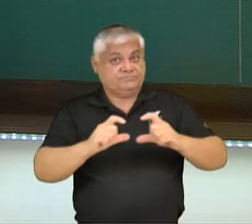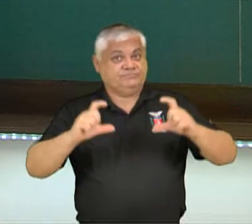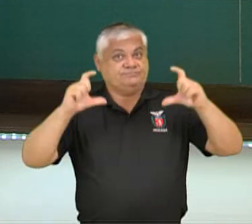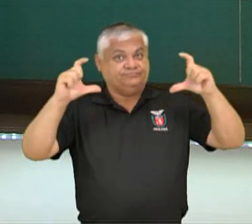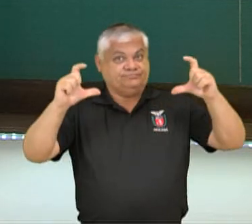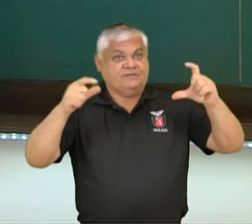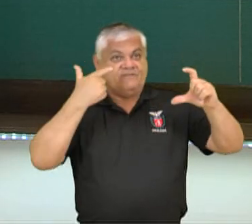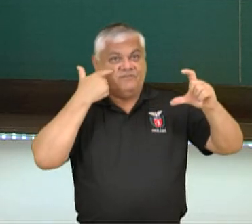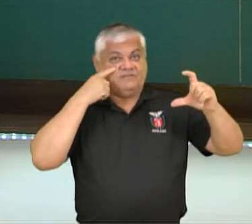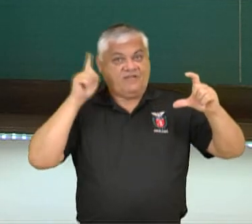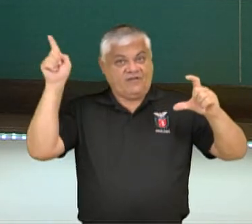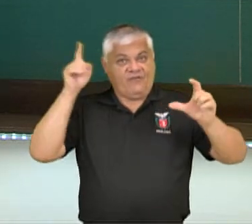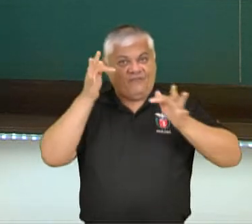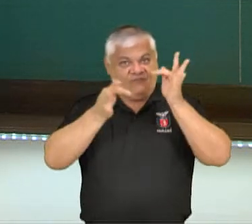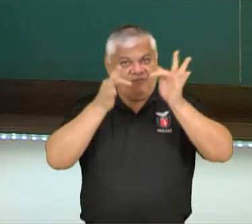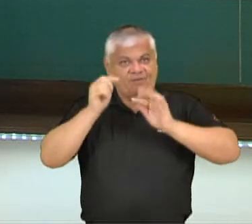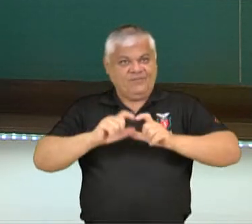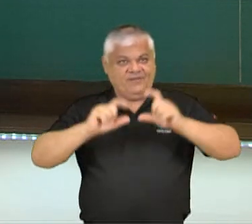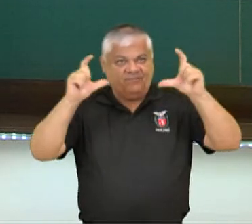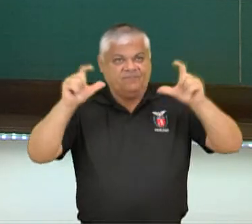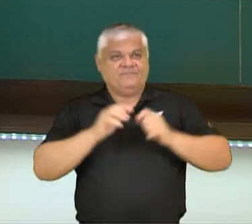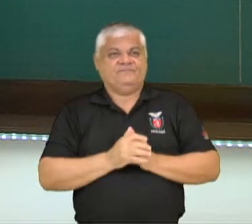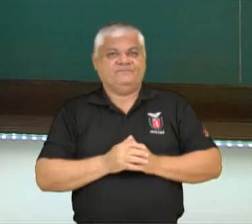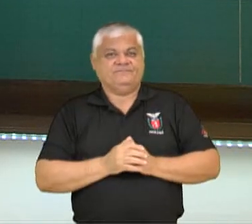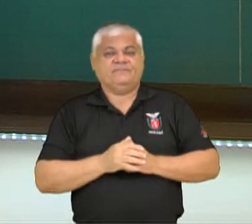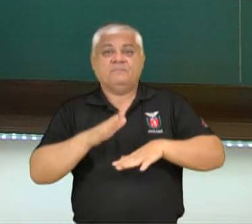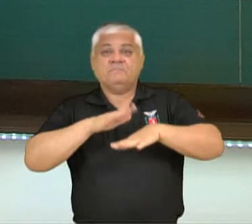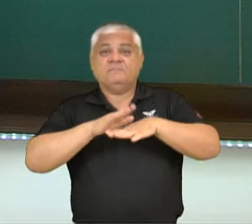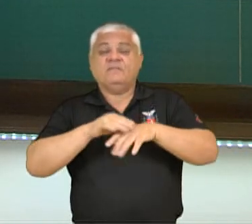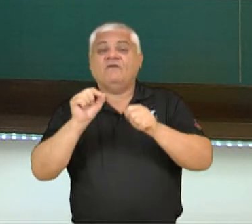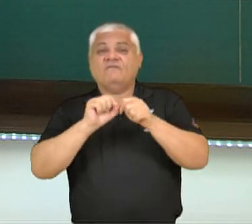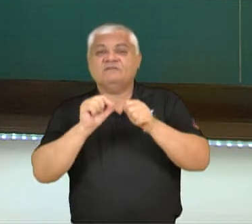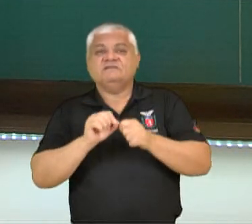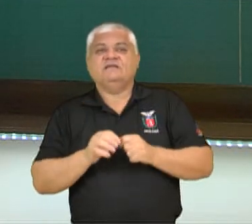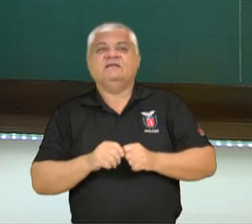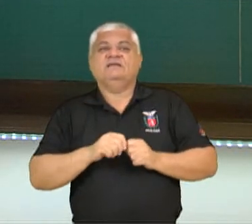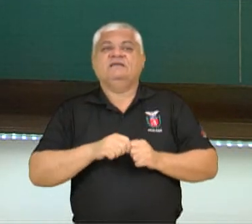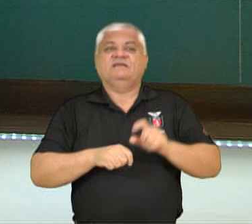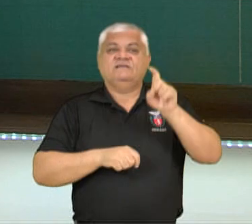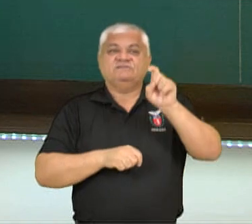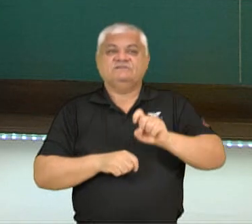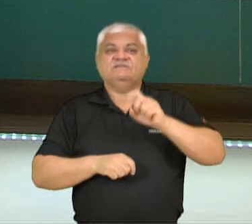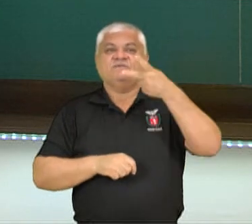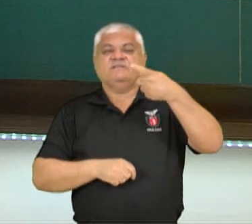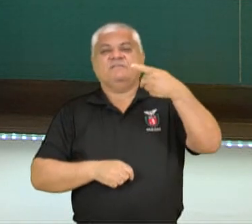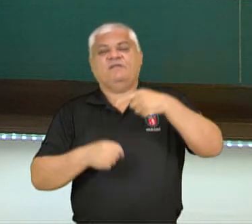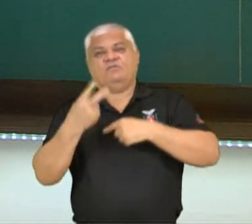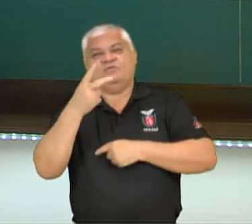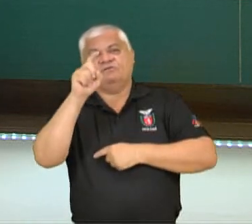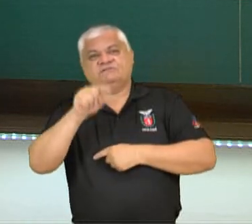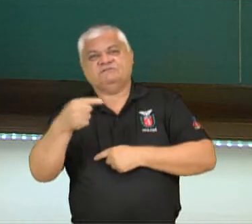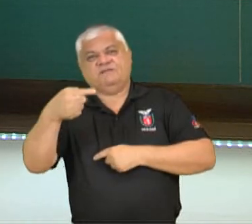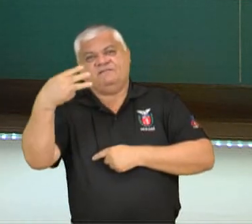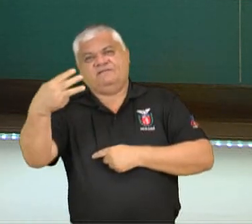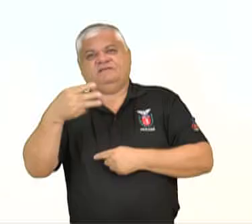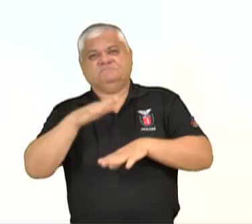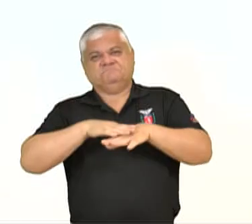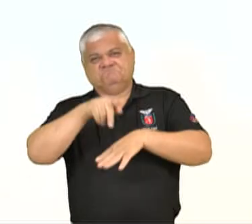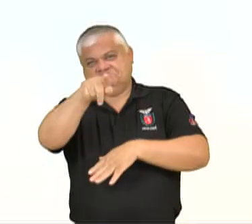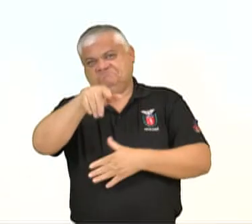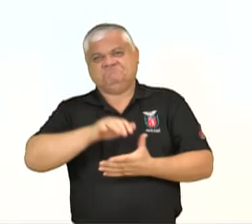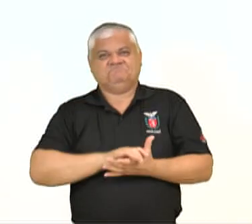passos, você vai construir a representação gráfica dessa função. f de x igual a x² menos 2x menos 3. Agora é com